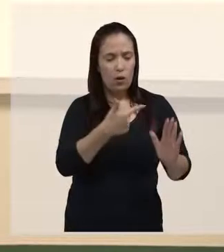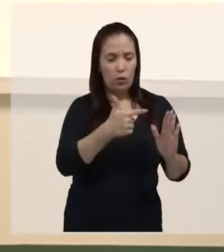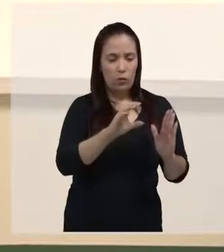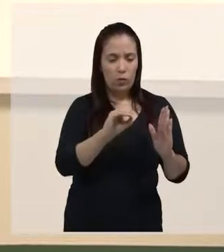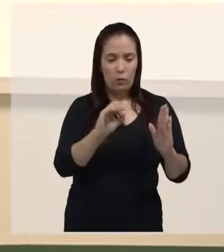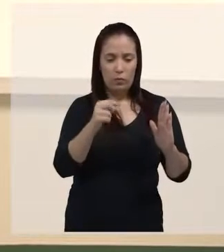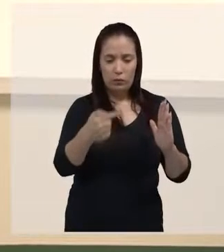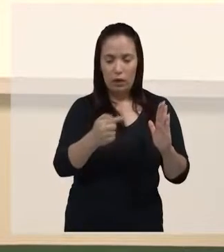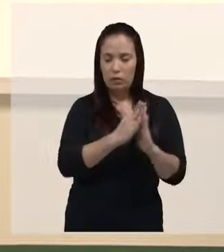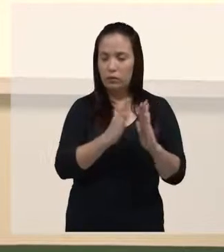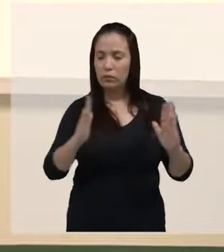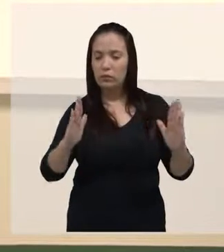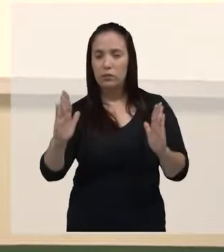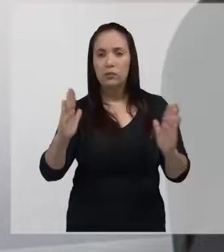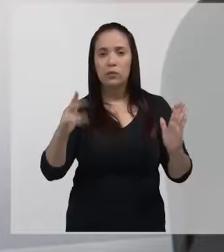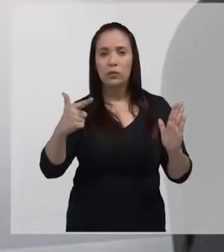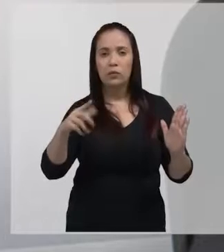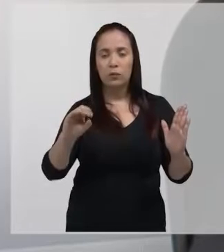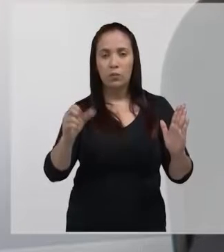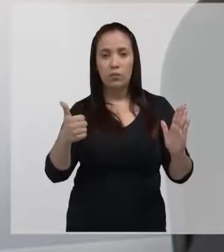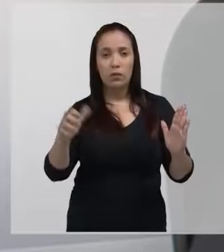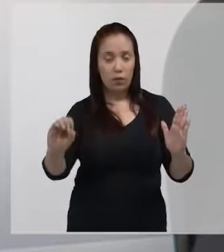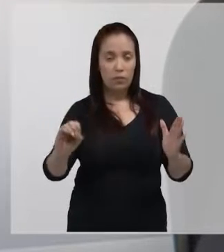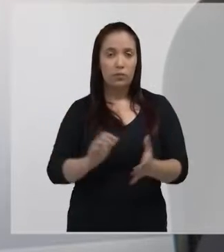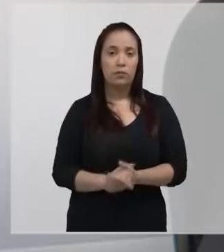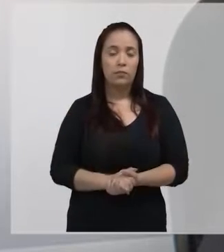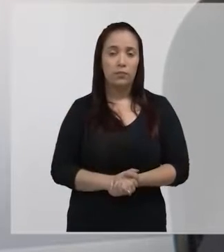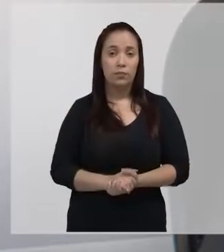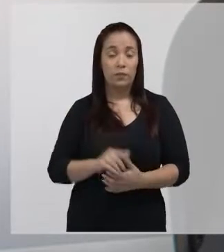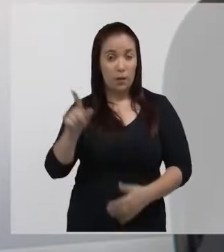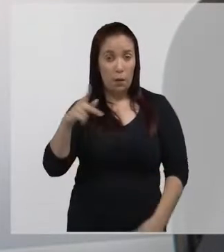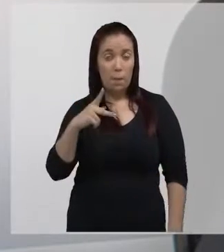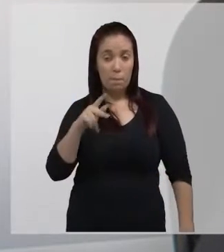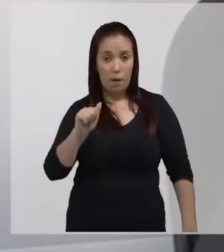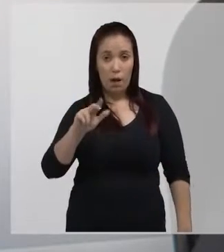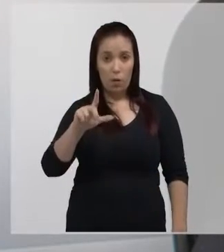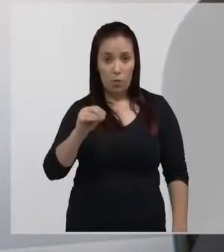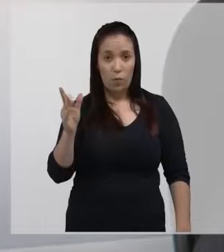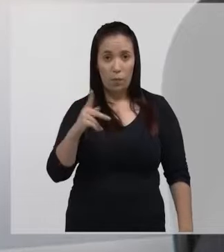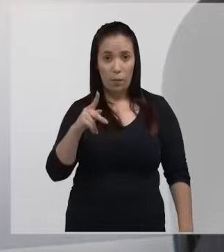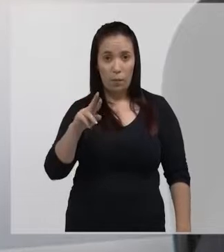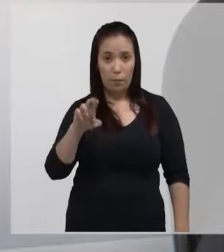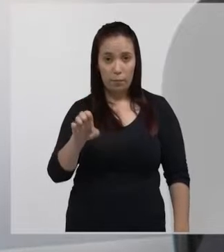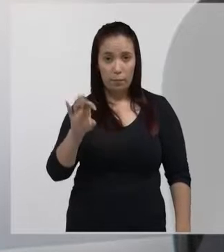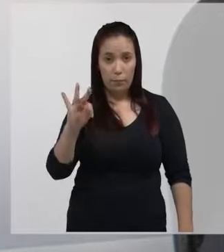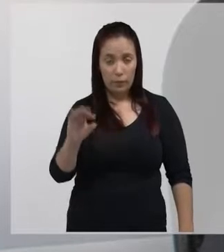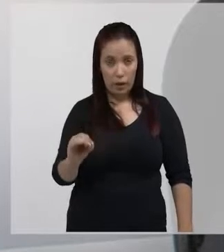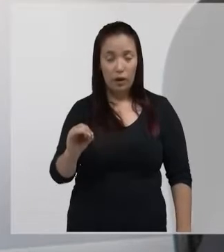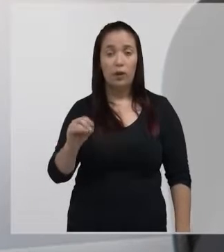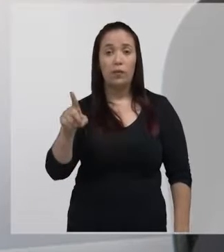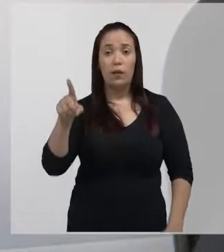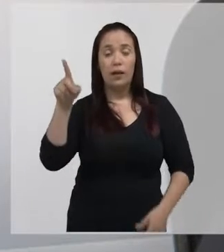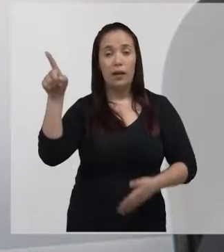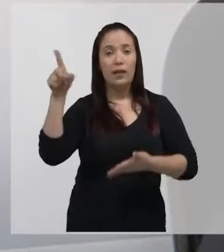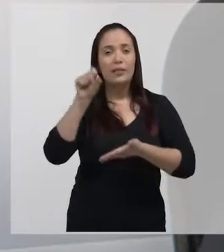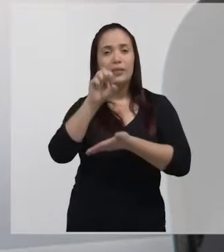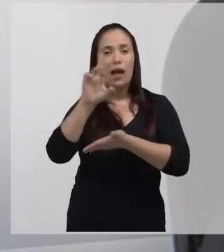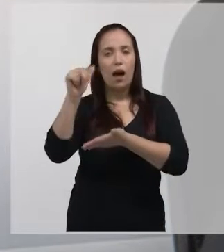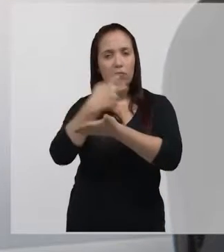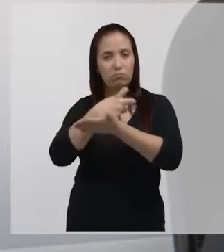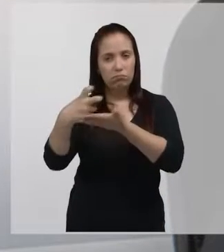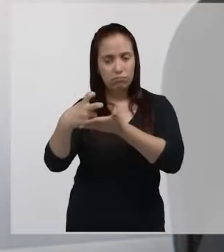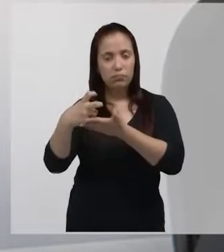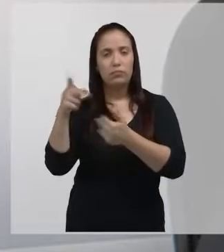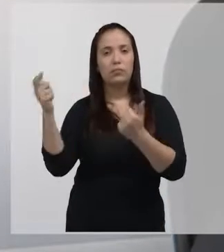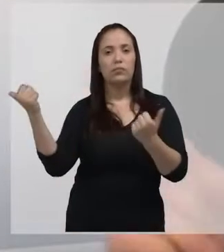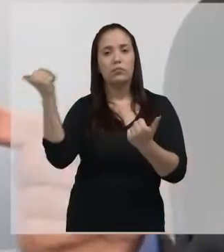2007 a 2010. E um detalhe, o Paulo Preto, logo depois, com a saída do Serra, Geraldo Alckmin